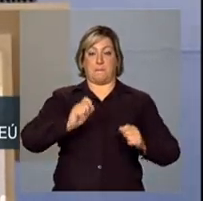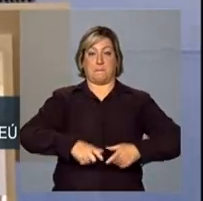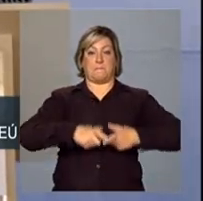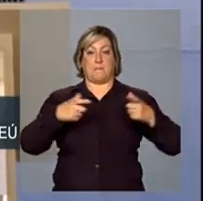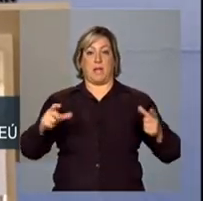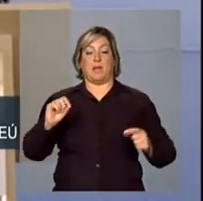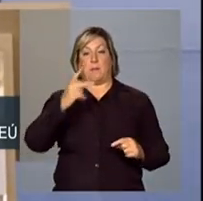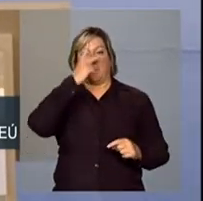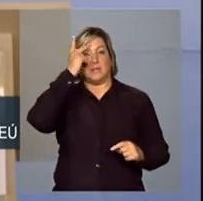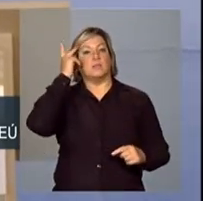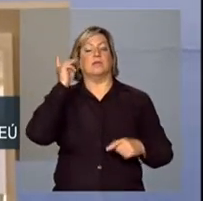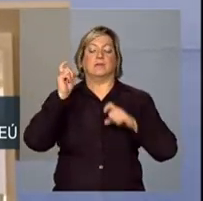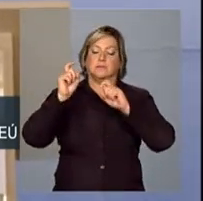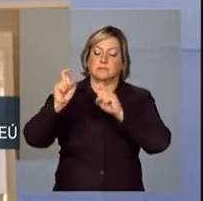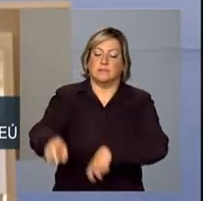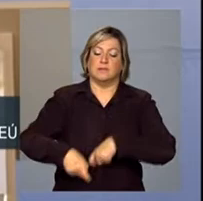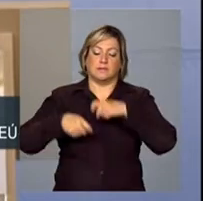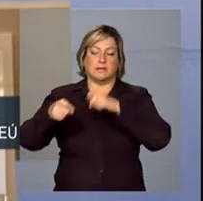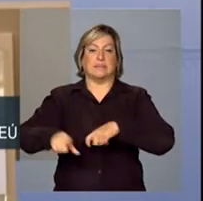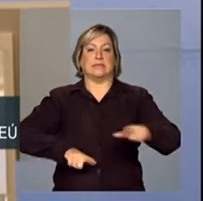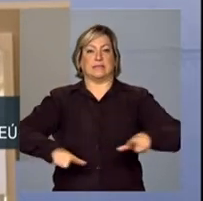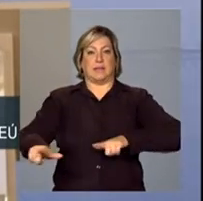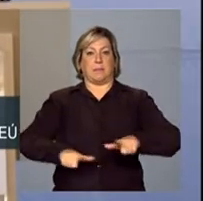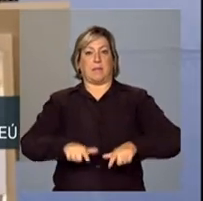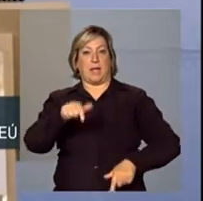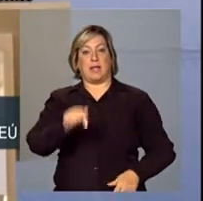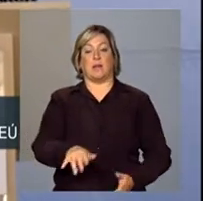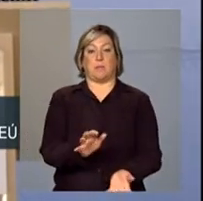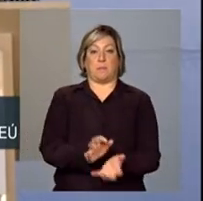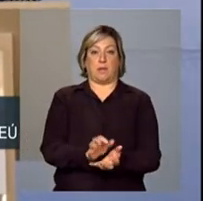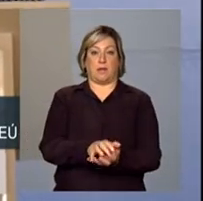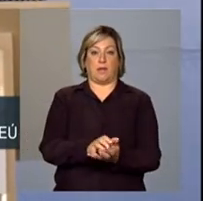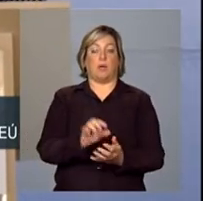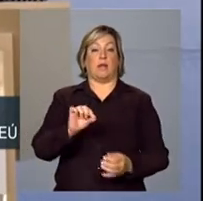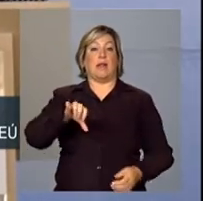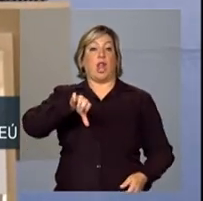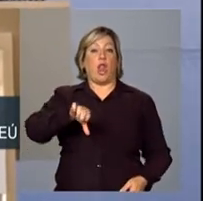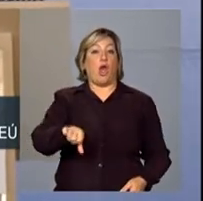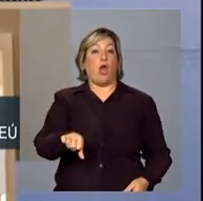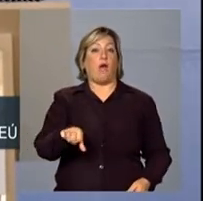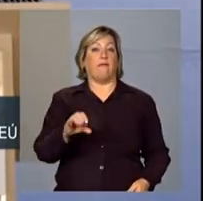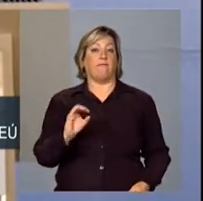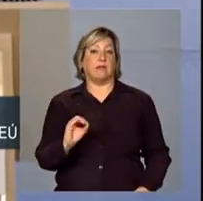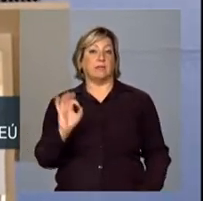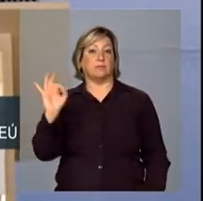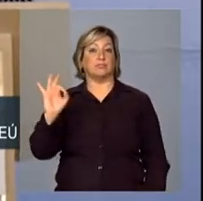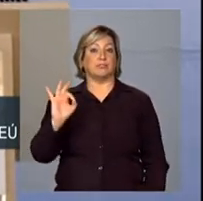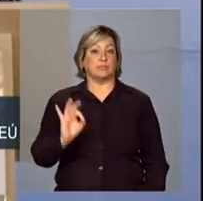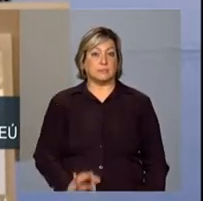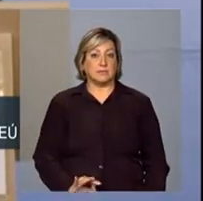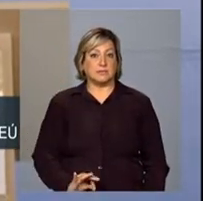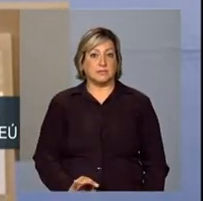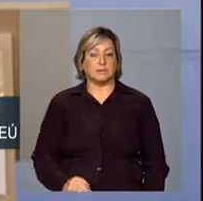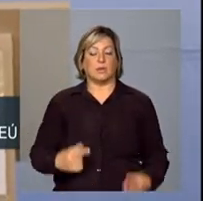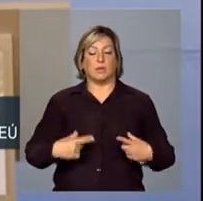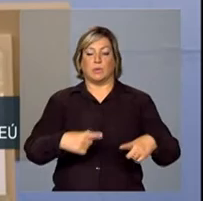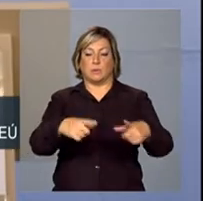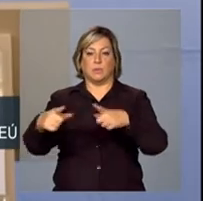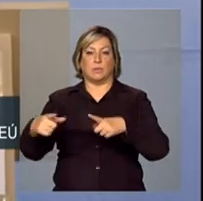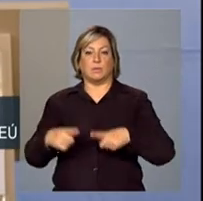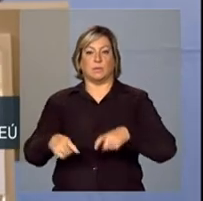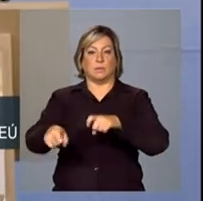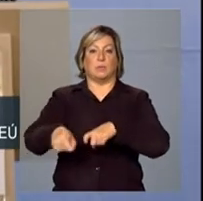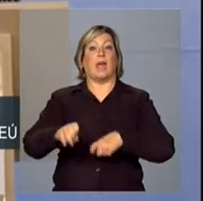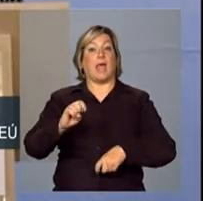os agricultores familiares, que aqui no Pernambuco são 90% dos estabelecimentos rurais são da agricultura